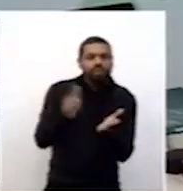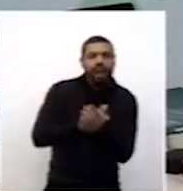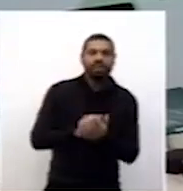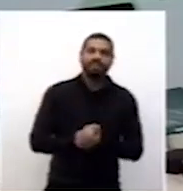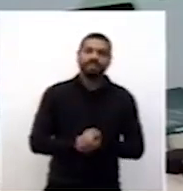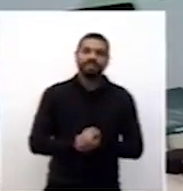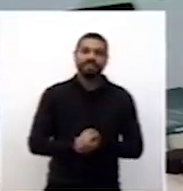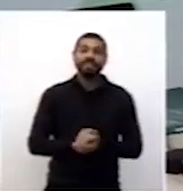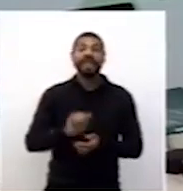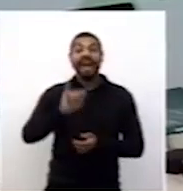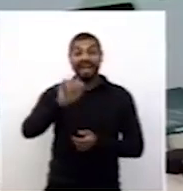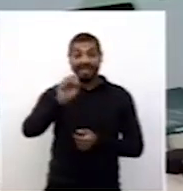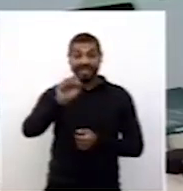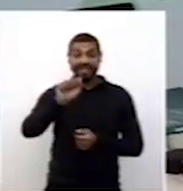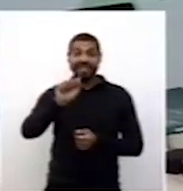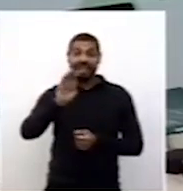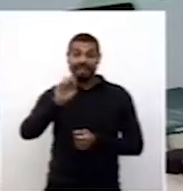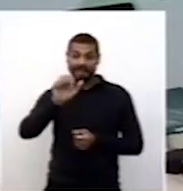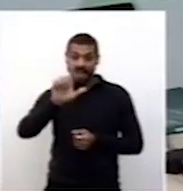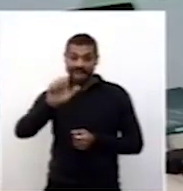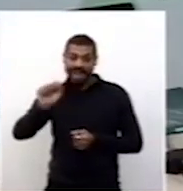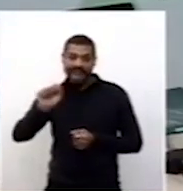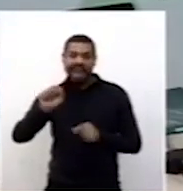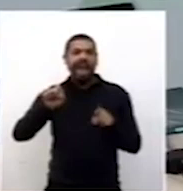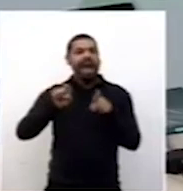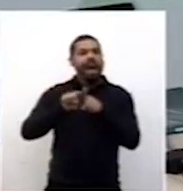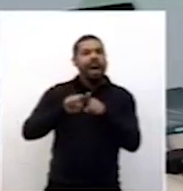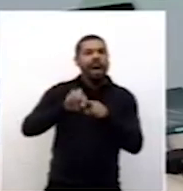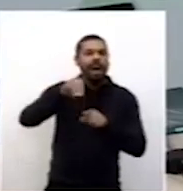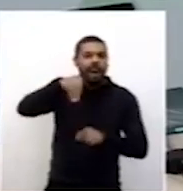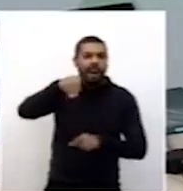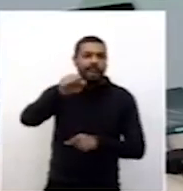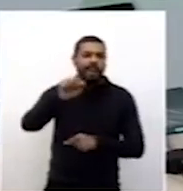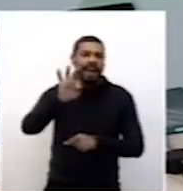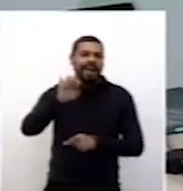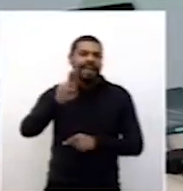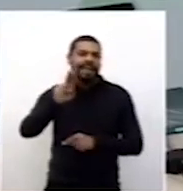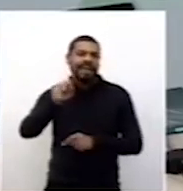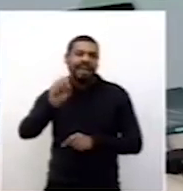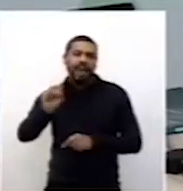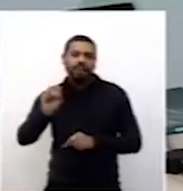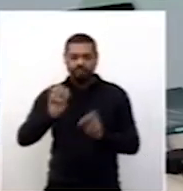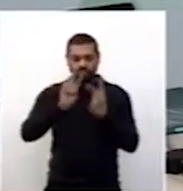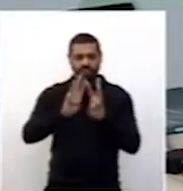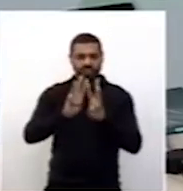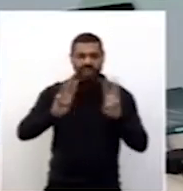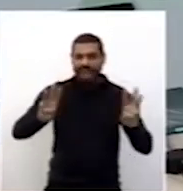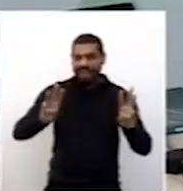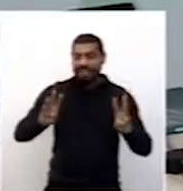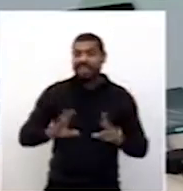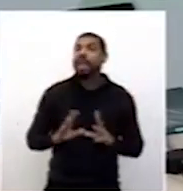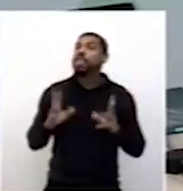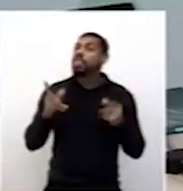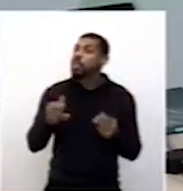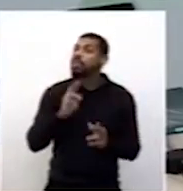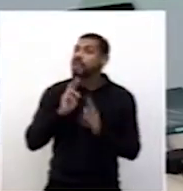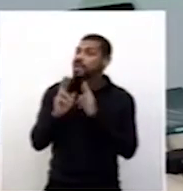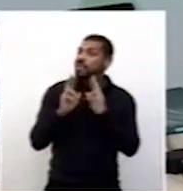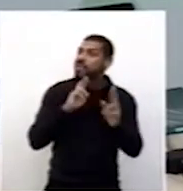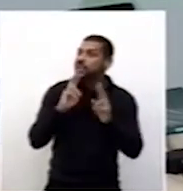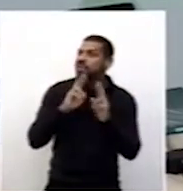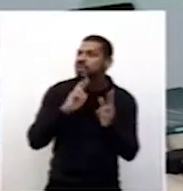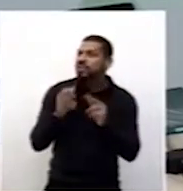também está dizendo que é um texto informativo. O Matheus, que é de websites, né? Então, mas muitos estão respondendo que é um